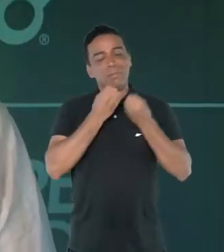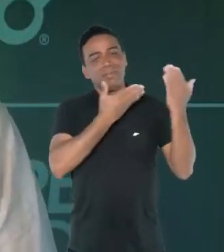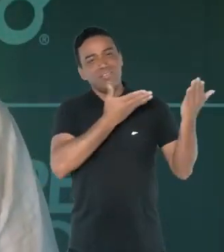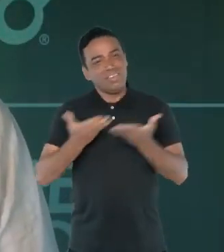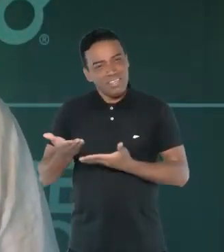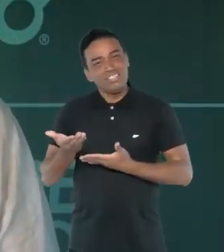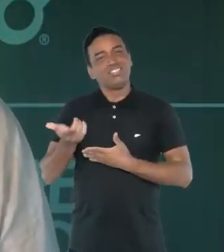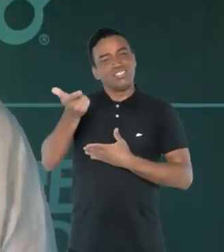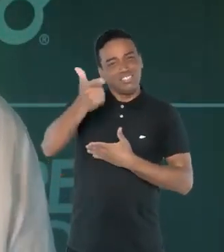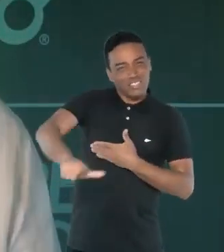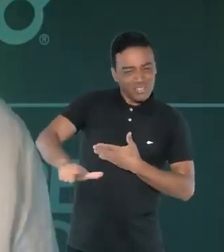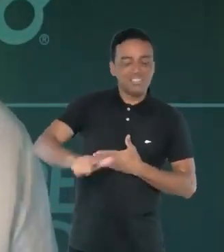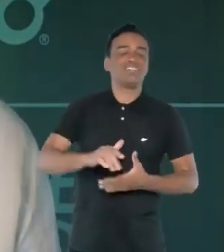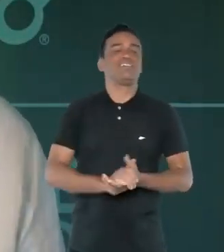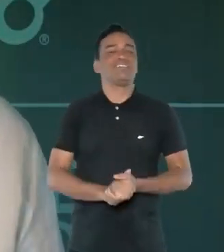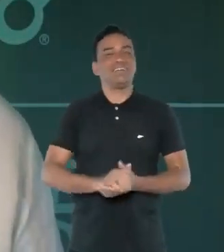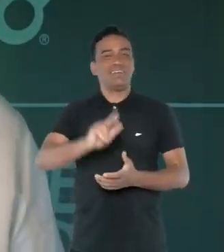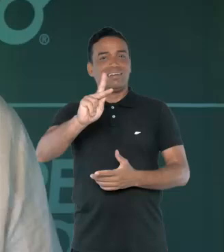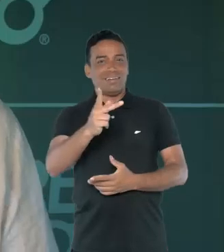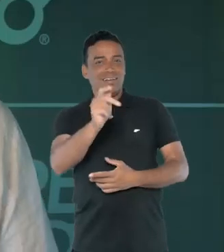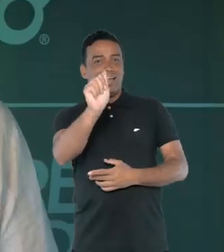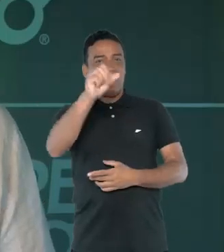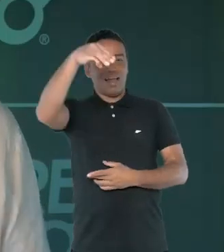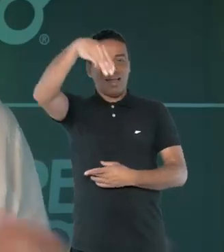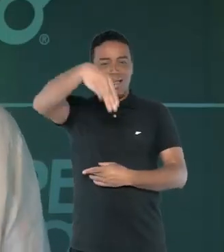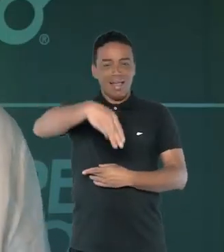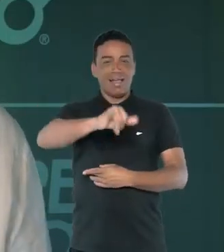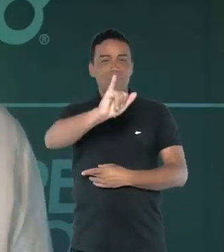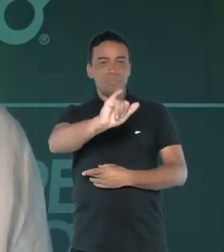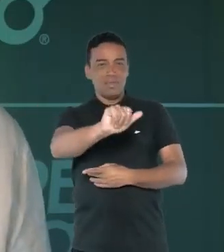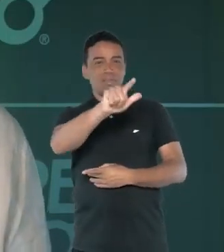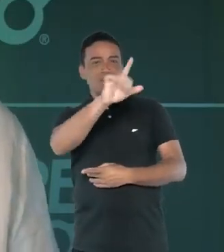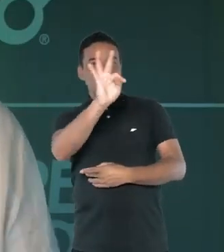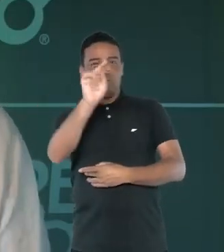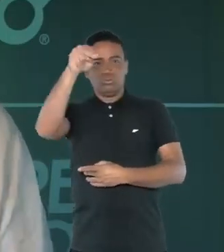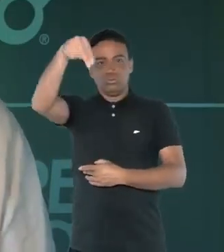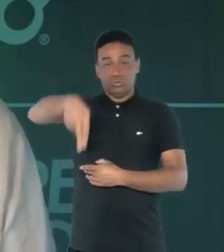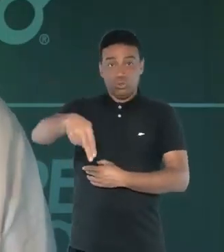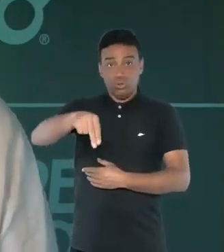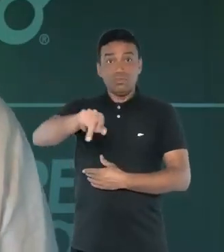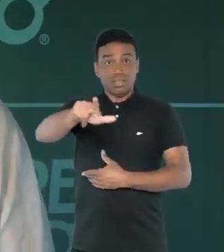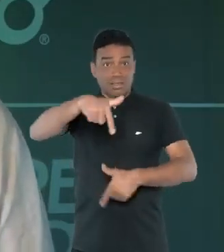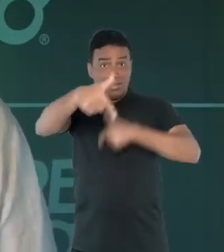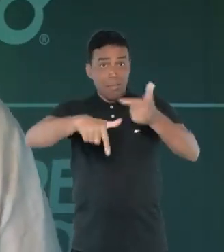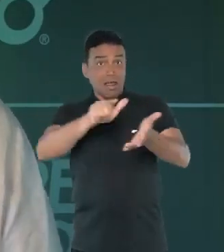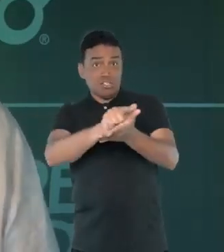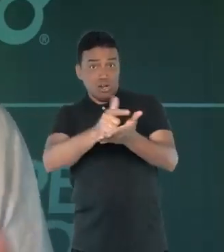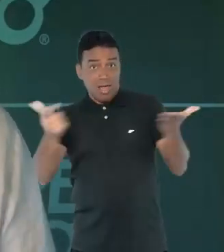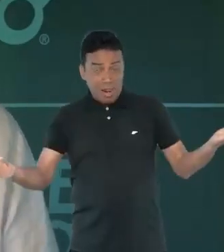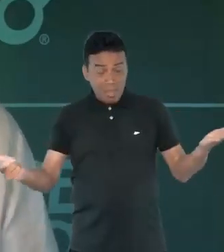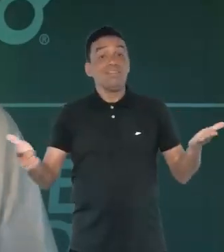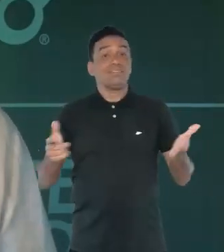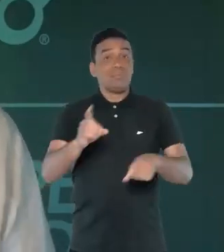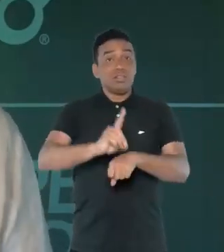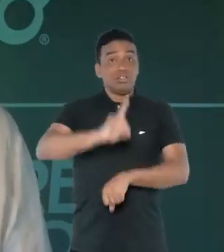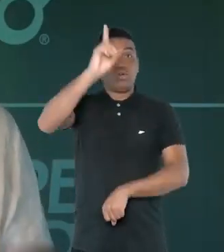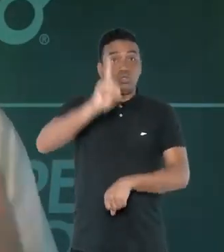Bem-vindos de volta. Bom, Hamilton, você é jornalista e doutor em filosofia, tendo passado